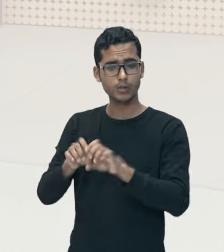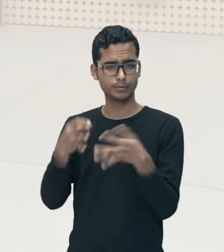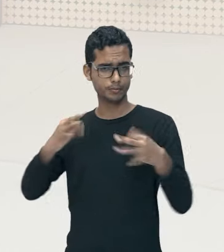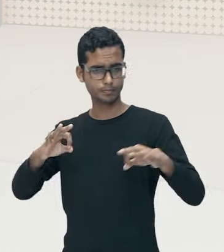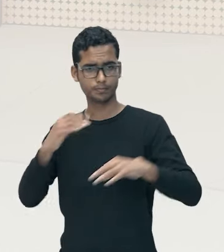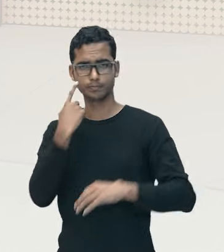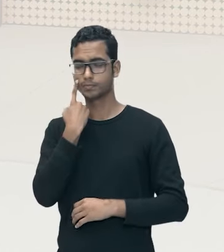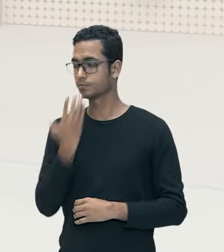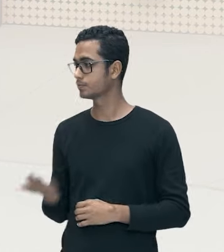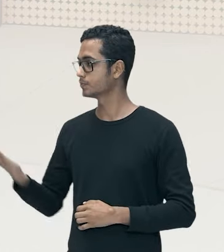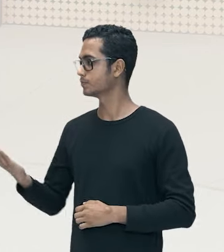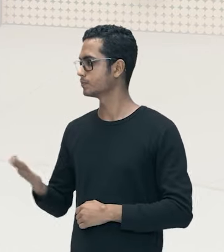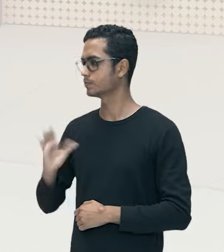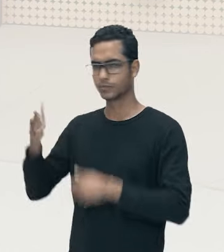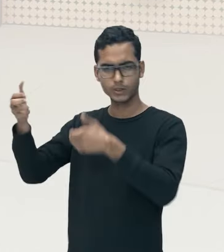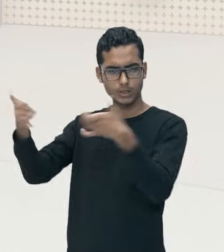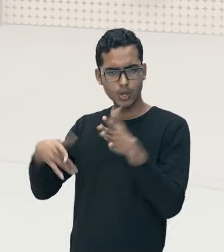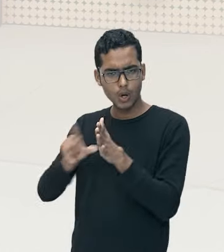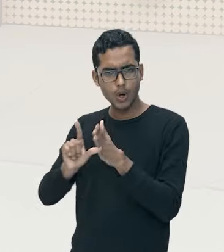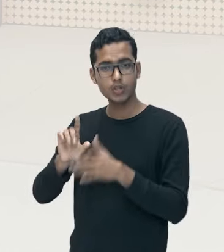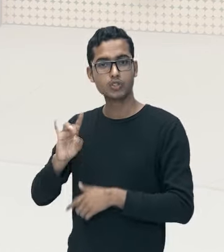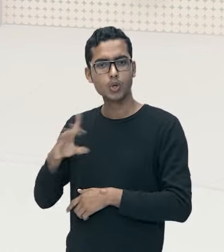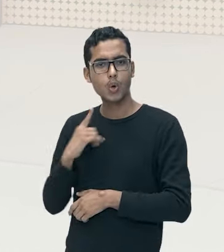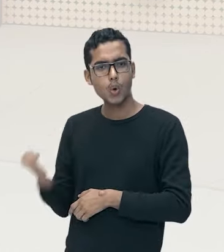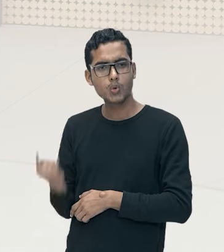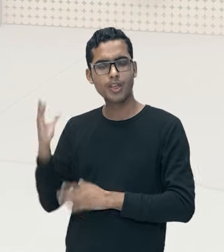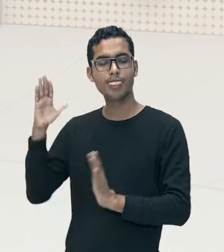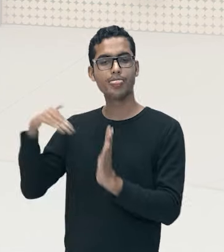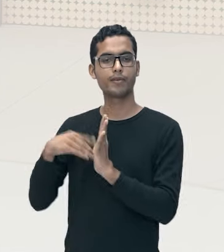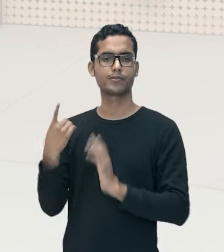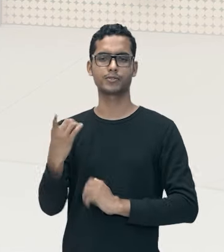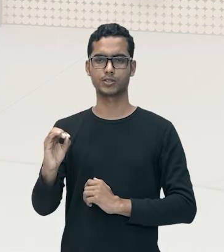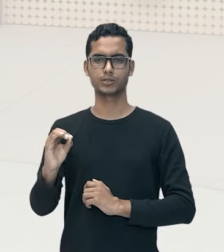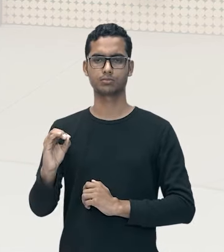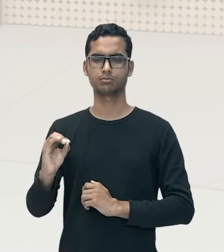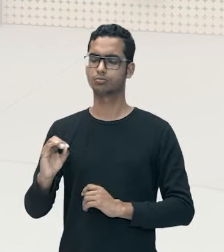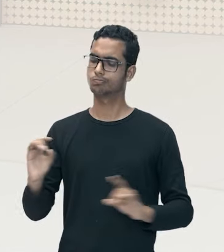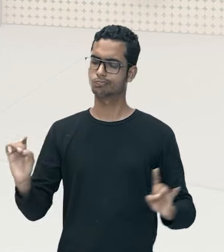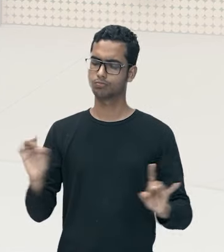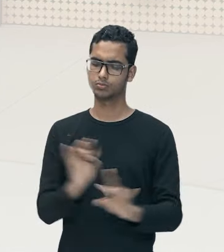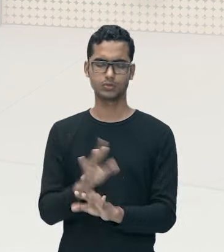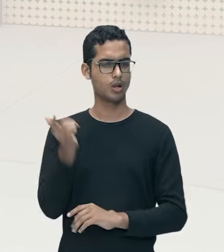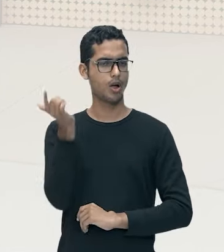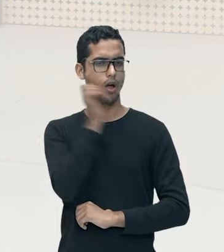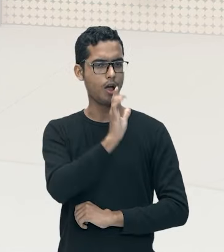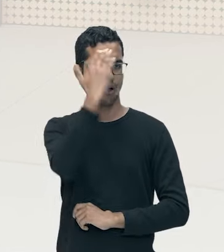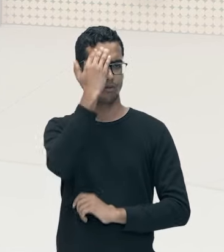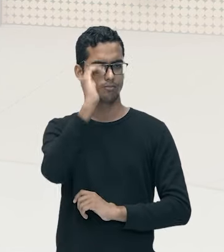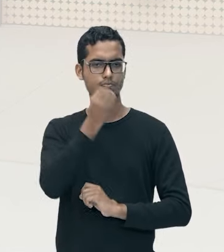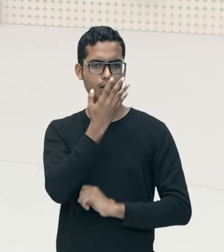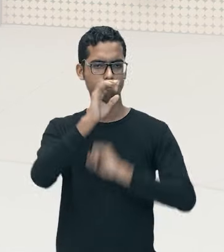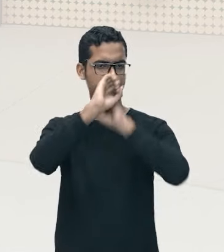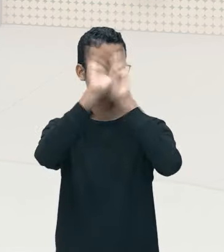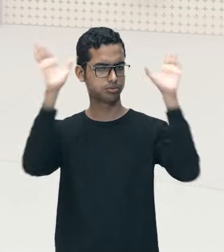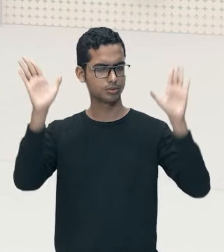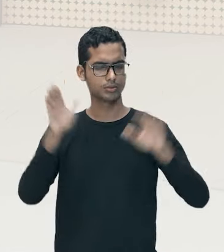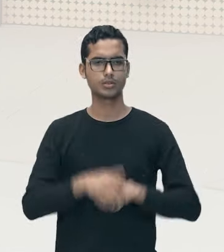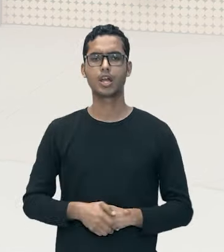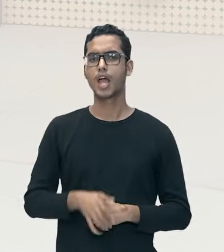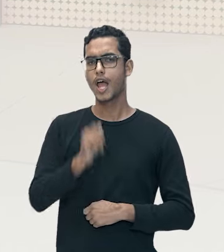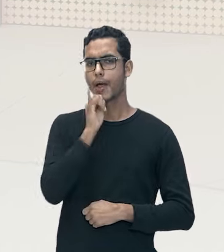comentei aqui a gente vai usar apenas até o 10 e já é suficiente Ok então por exemplo se for uma cadeia com três